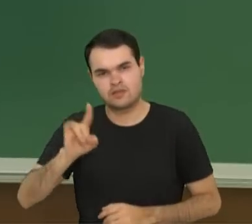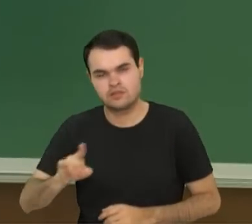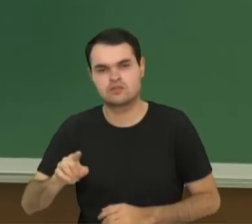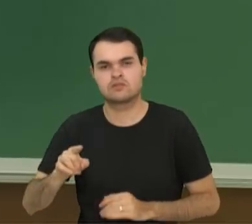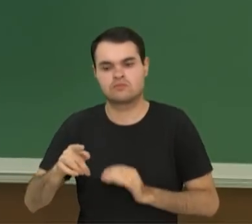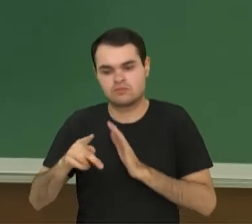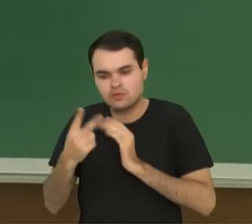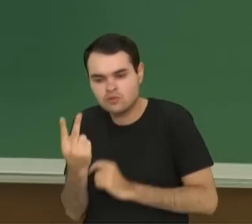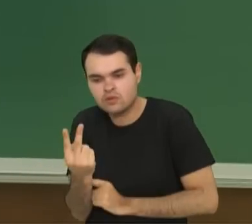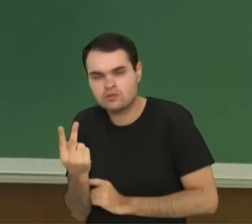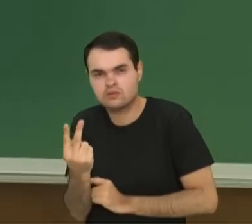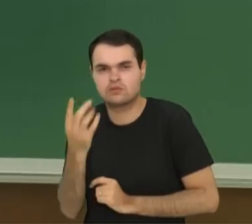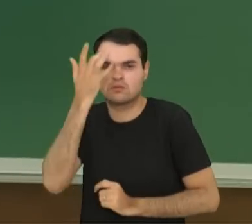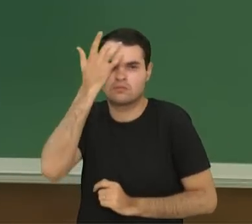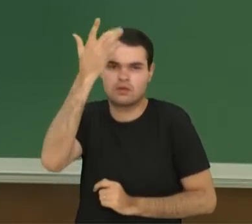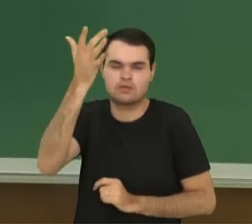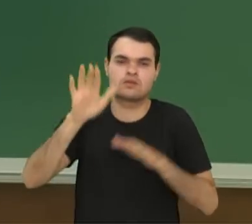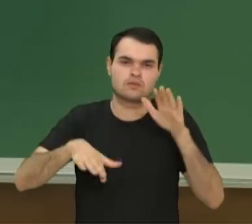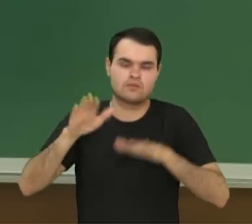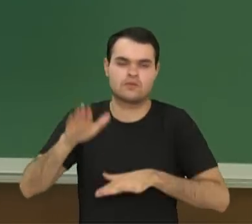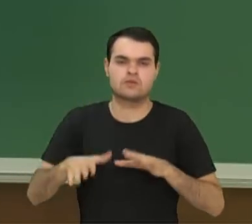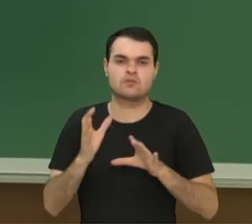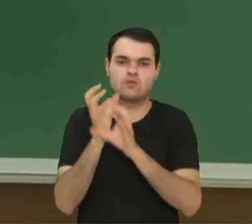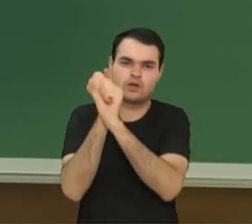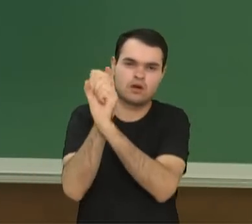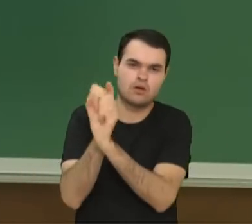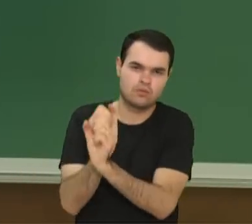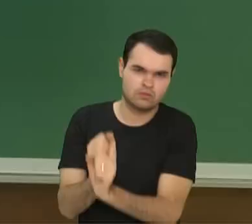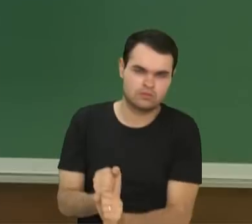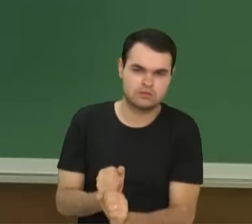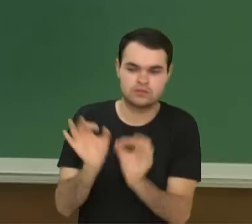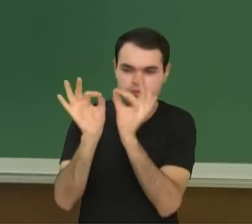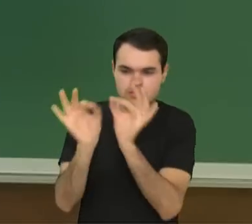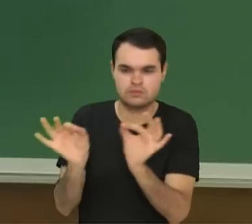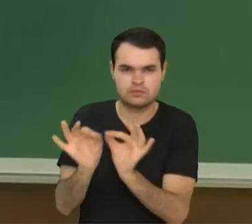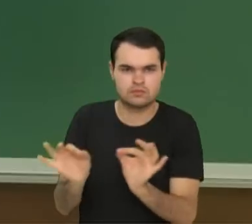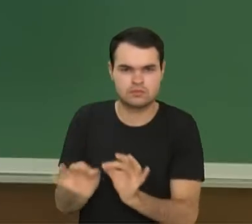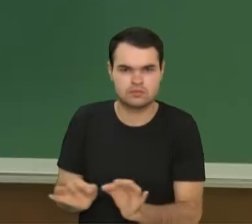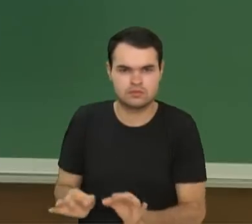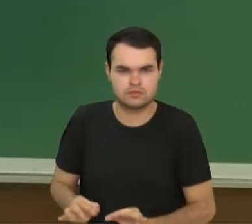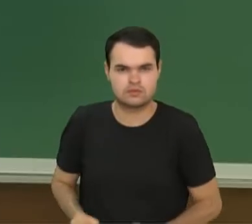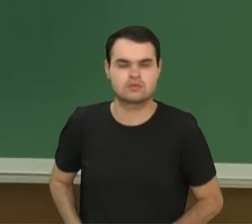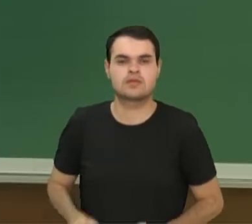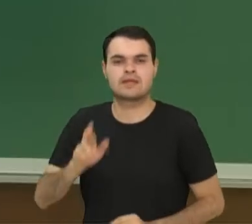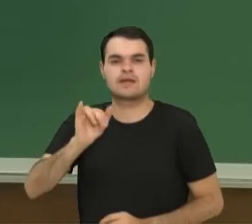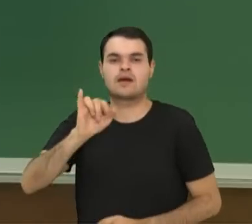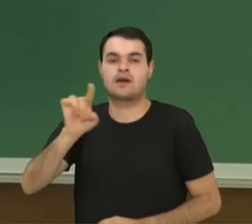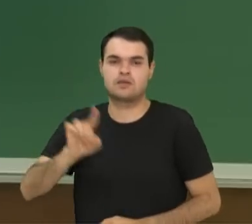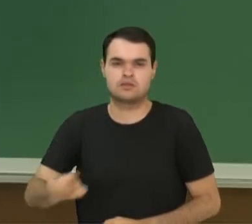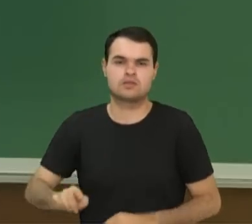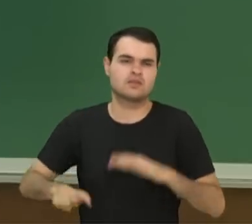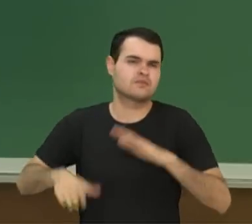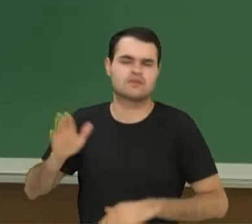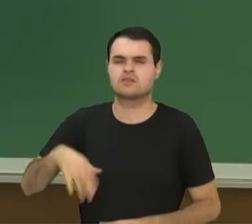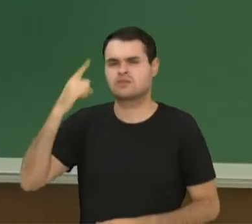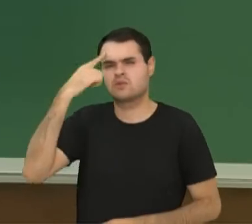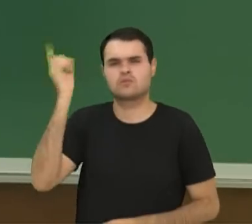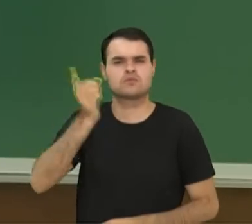vai facilitar, às vezes, muito para os cálculos, simplificações de raízes, que às vezes a gente não sabe